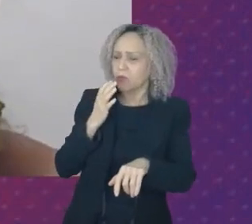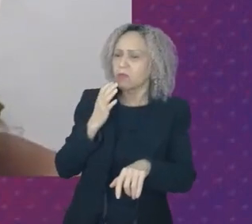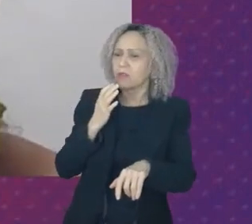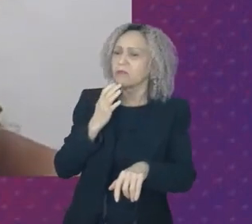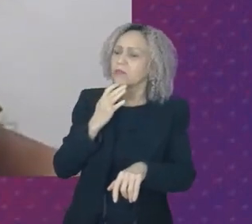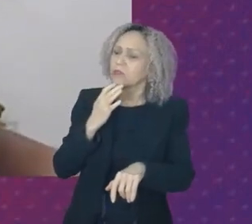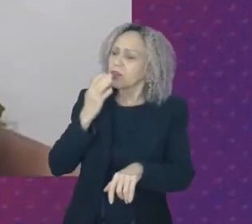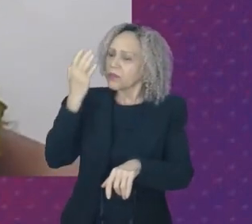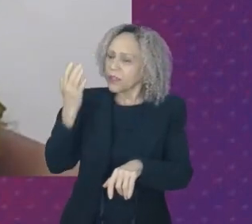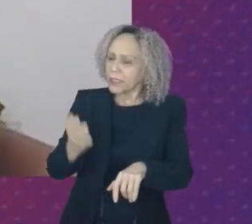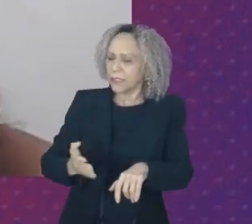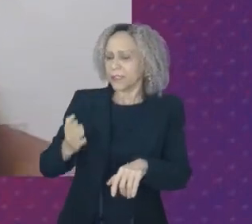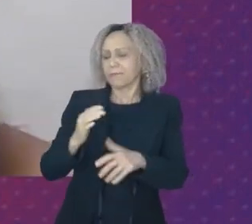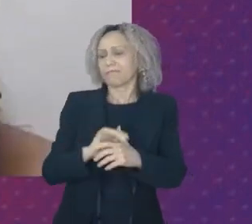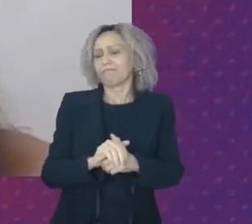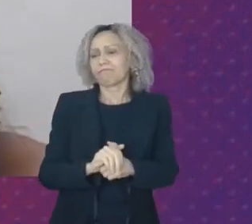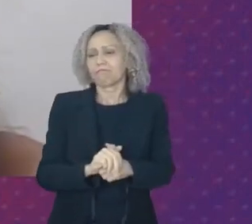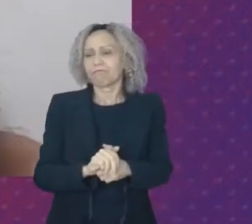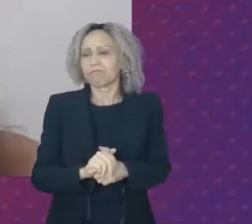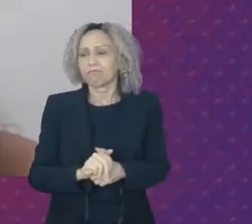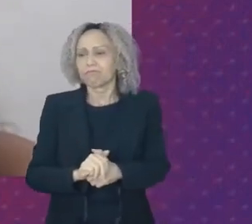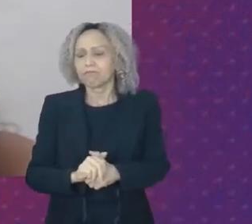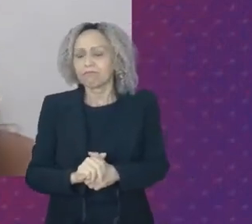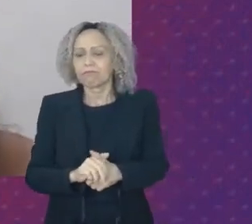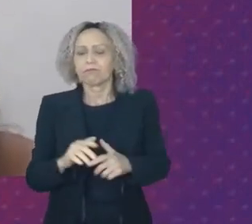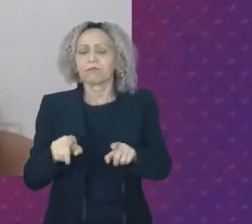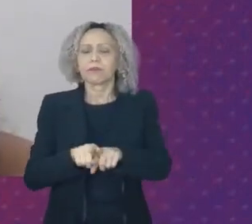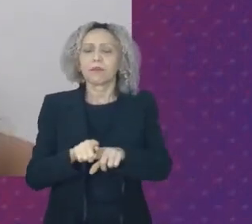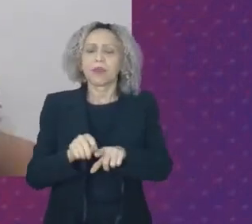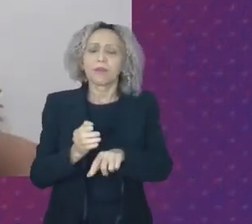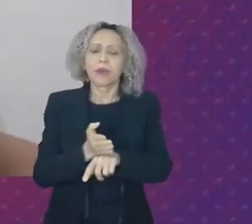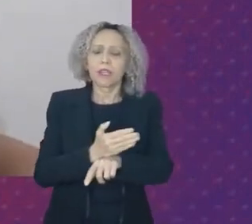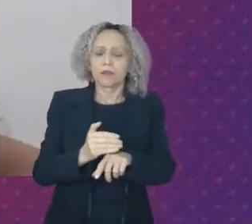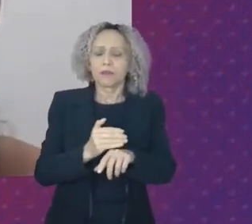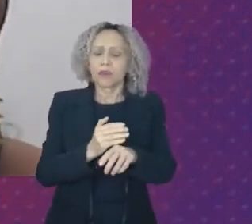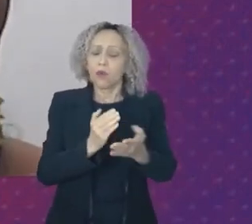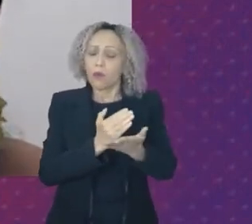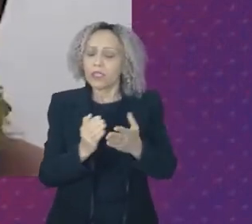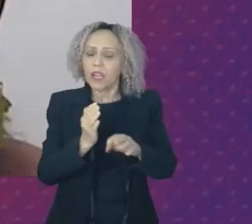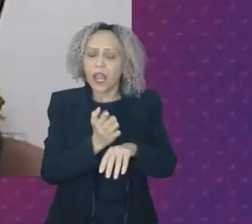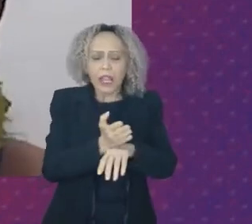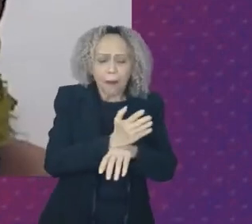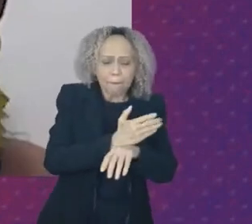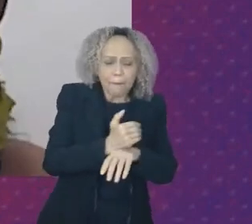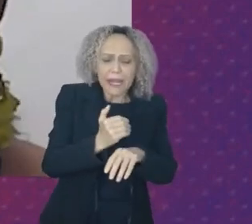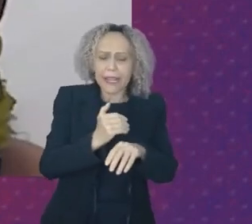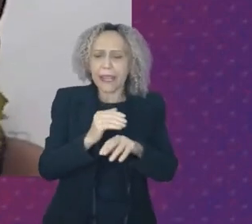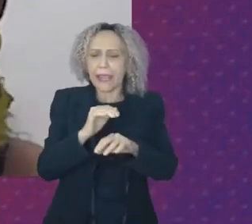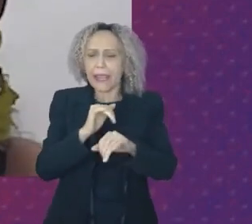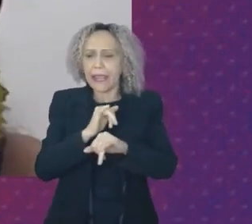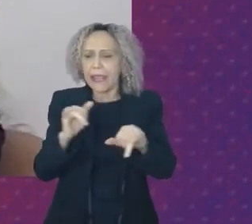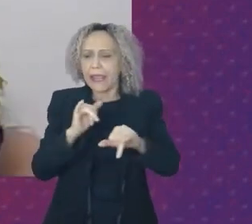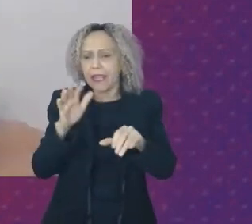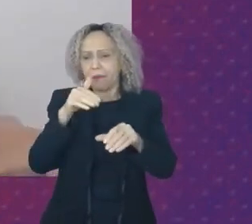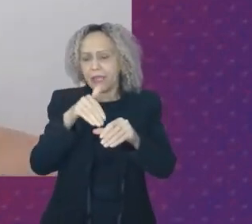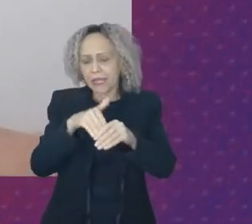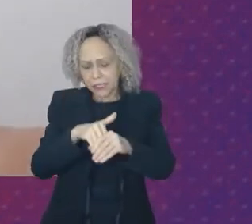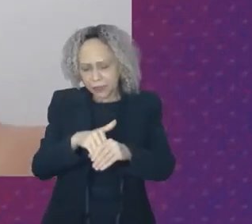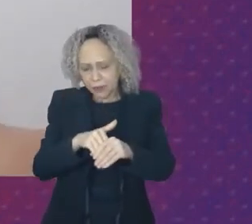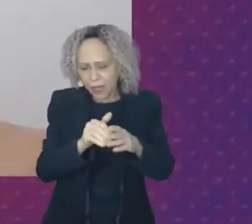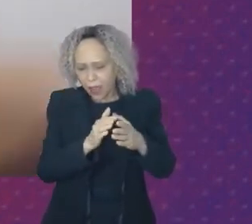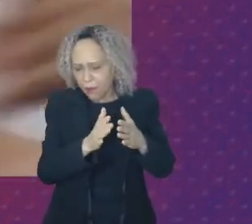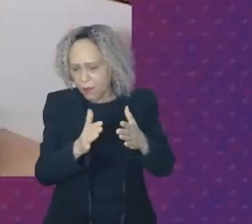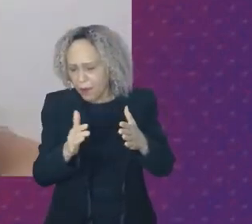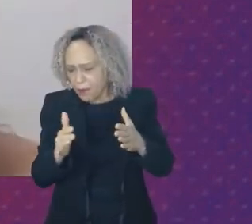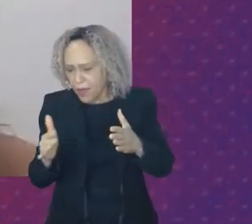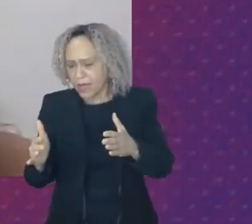para alinhar qual é a estratégia da pré-campanha, né, até o processo do início da campanha eleitoral,